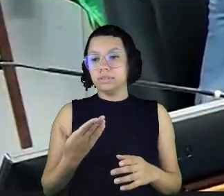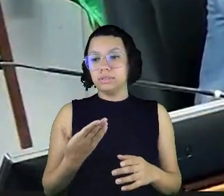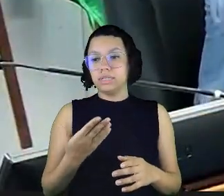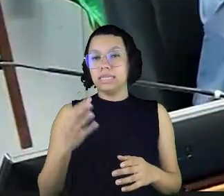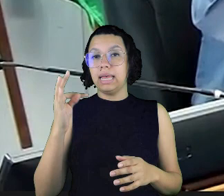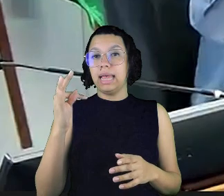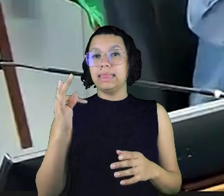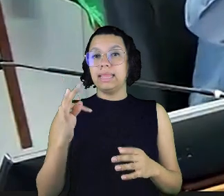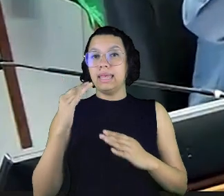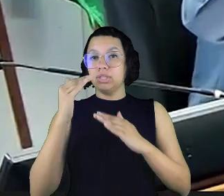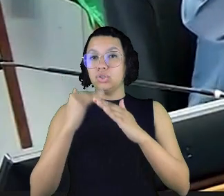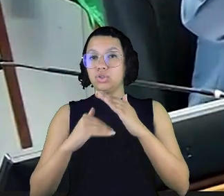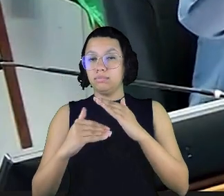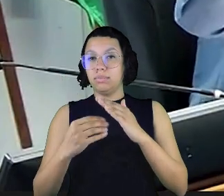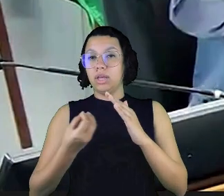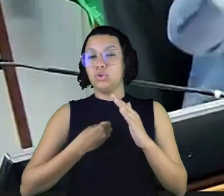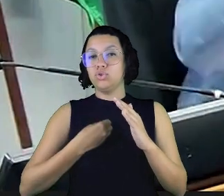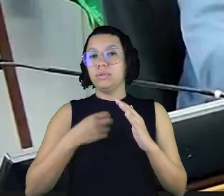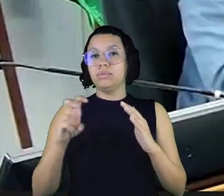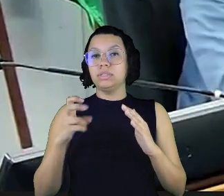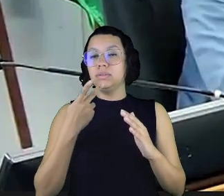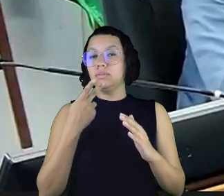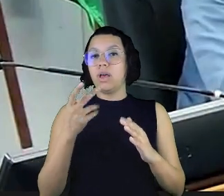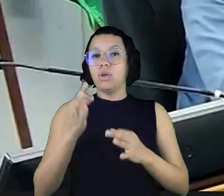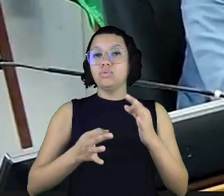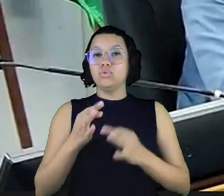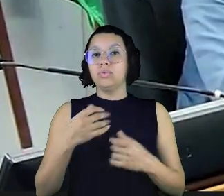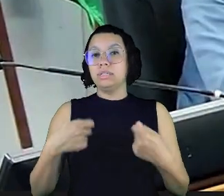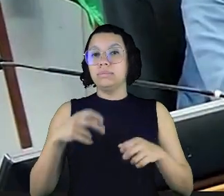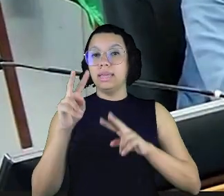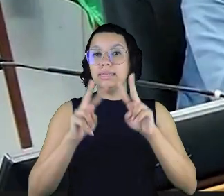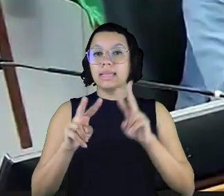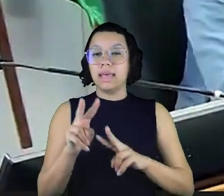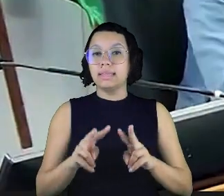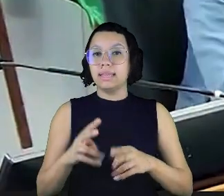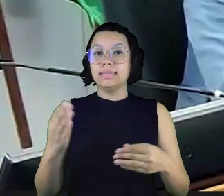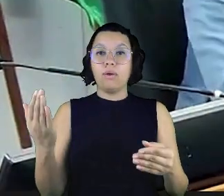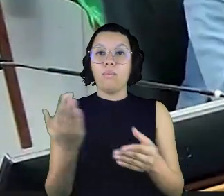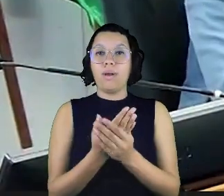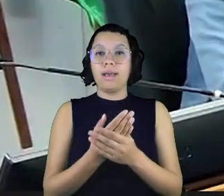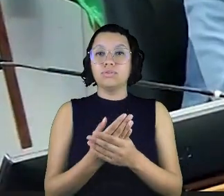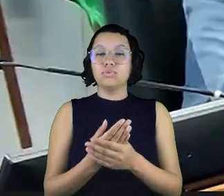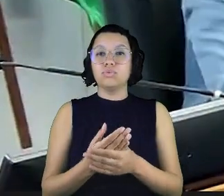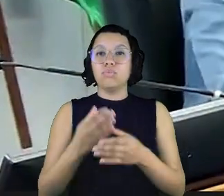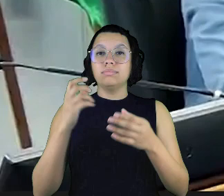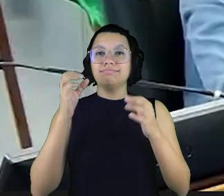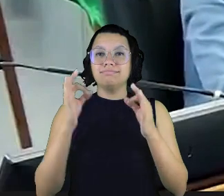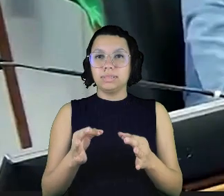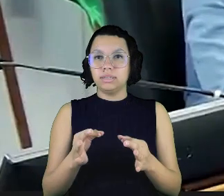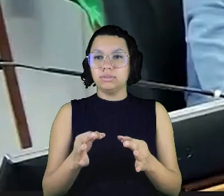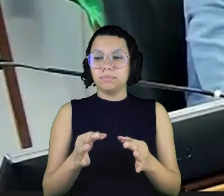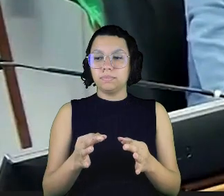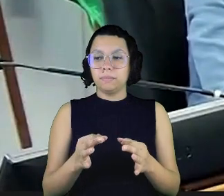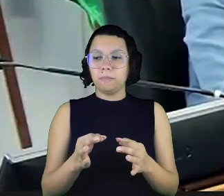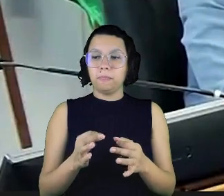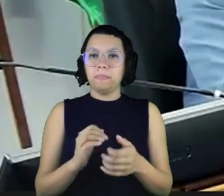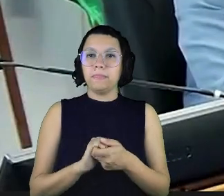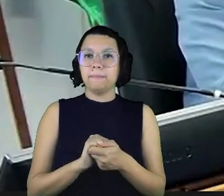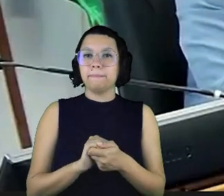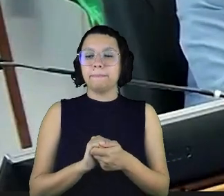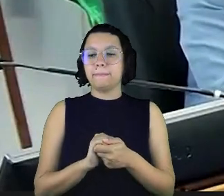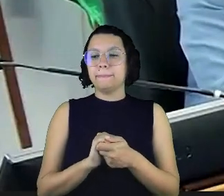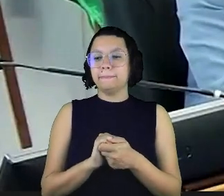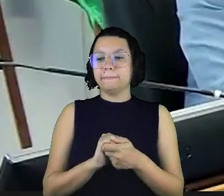juiz deve analisar o caso concreto. Precisaria falar isso? Eu acredito que